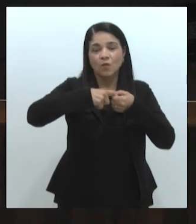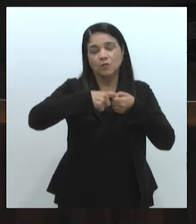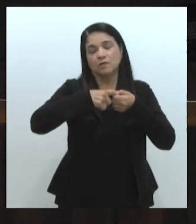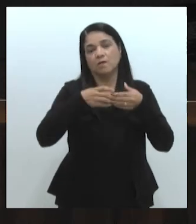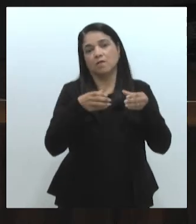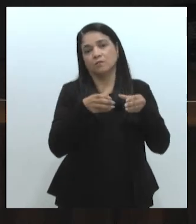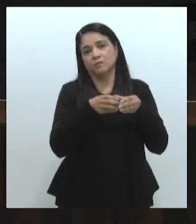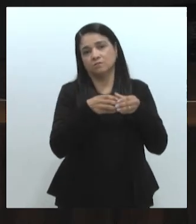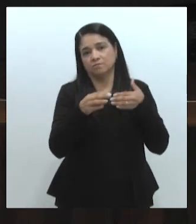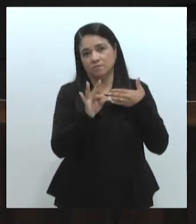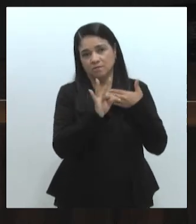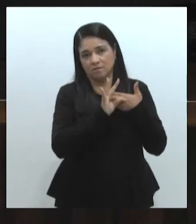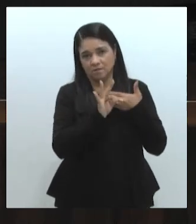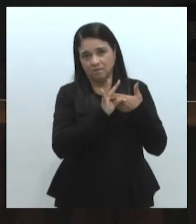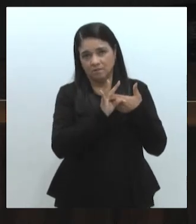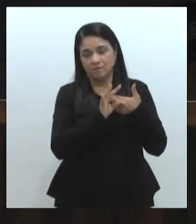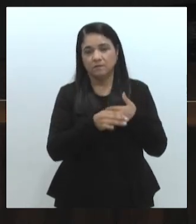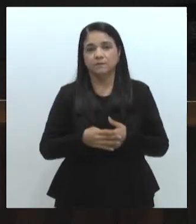comissões técnicas.